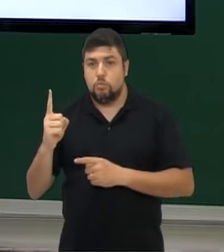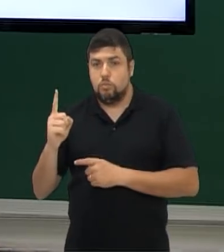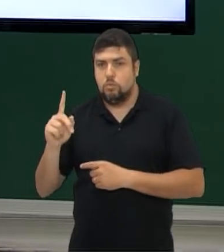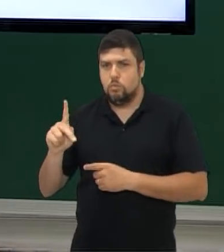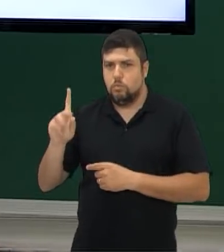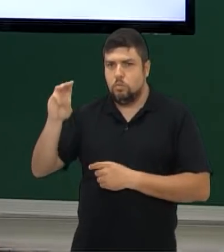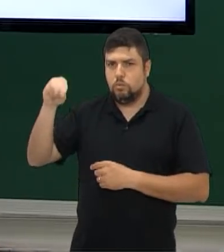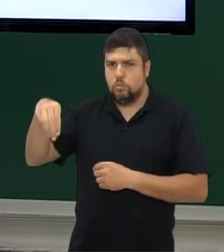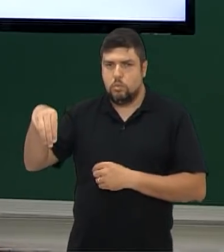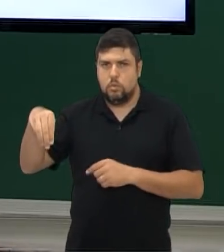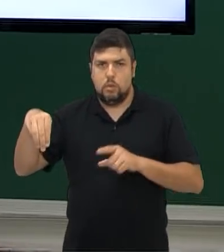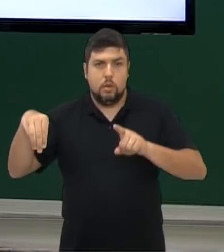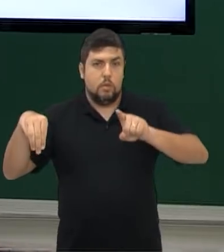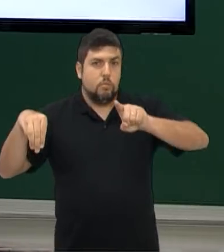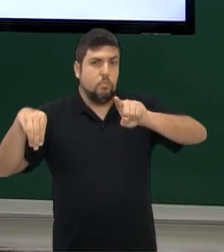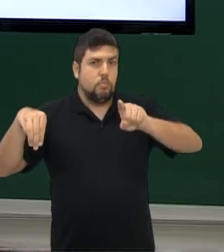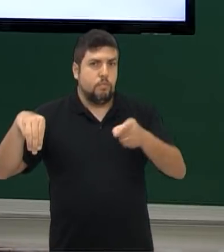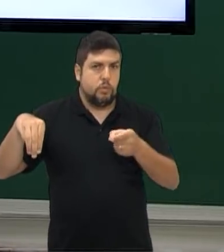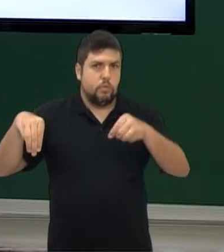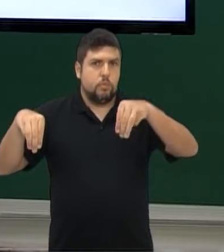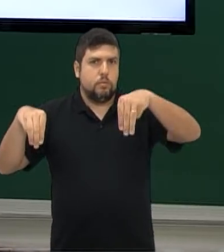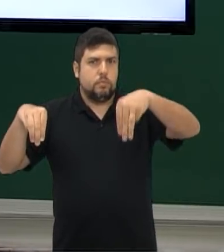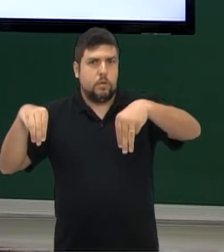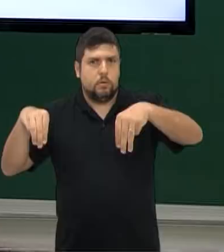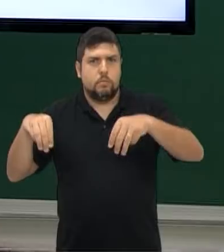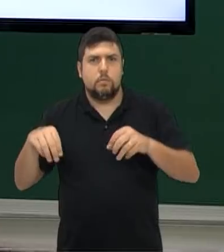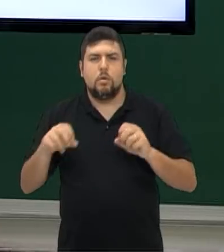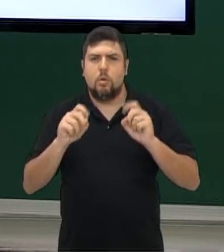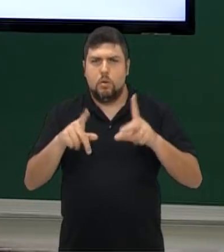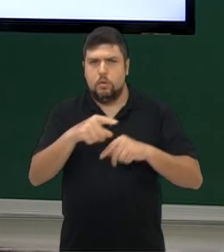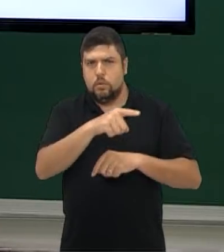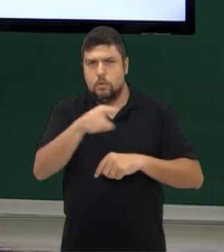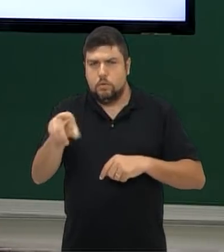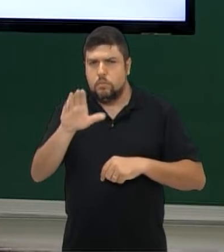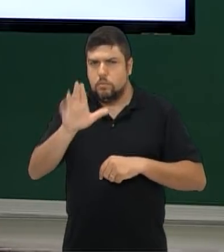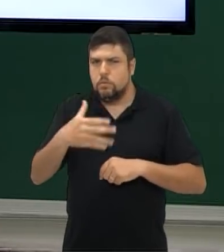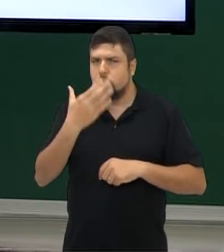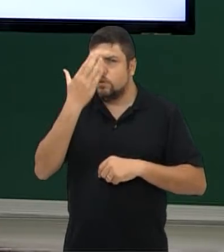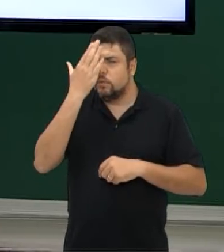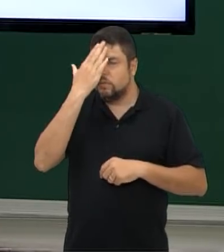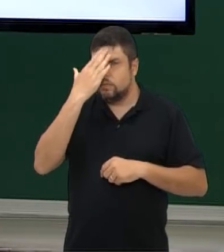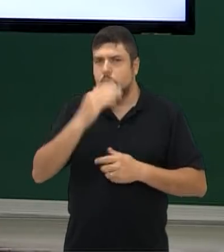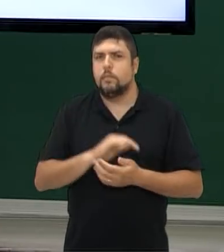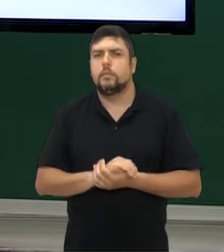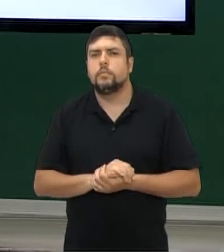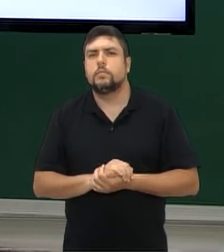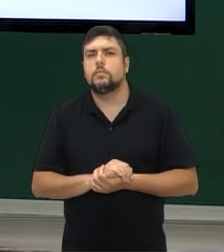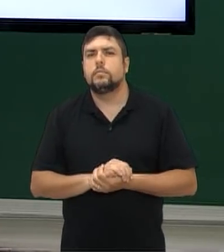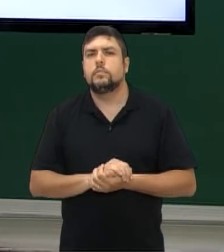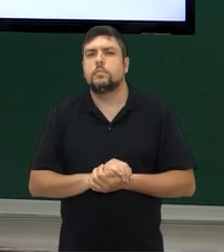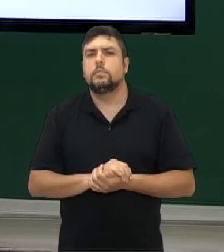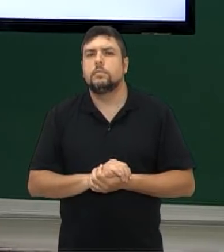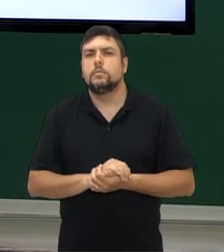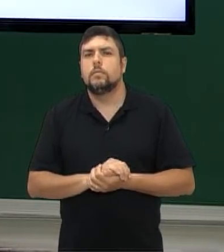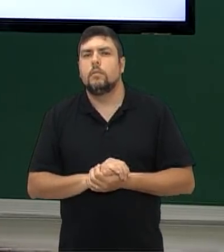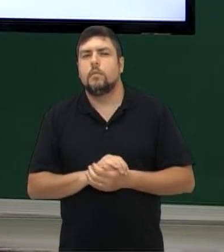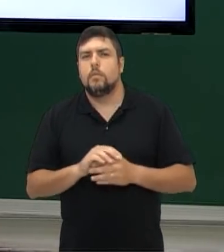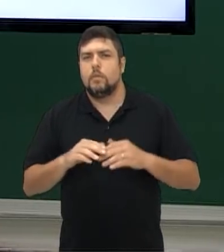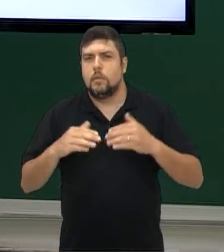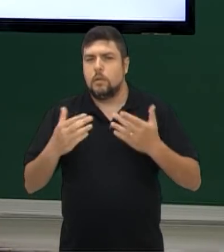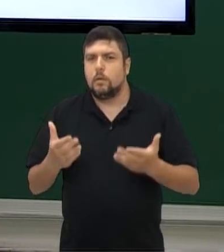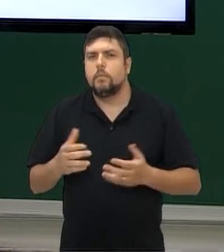1000 metros, não é? Todo mundo tem isso decoradinho aí na cabeça, e a gente já vai ver o porquê. 1